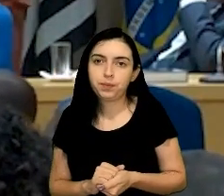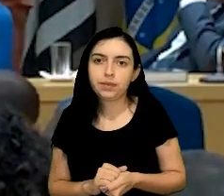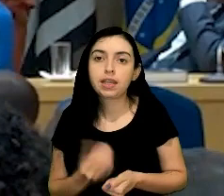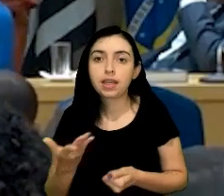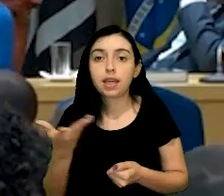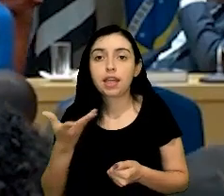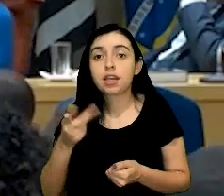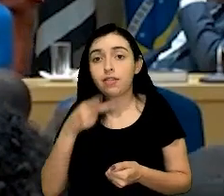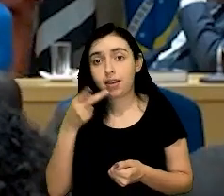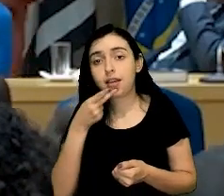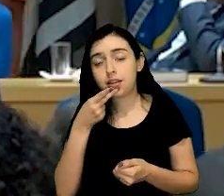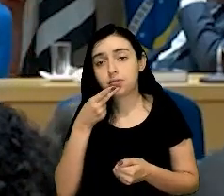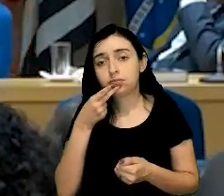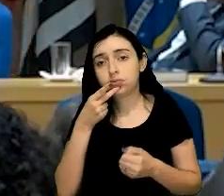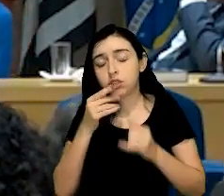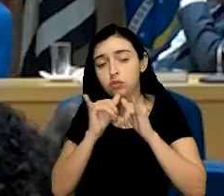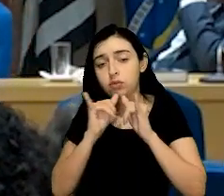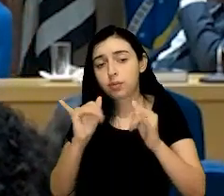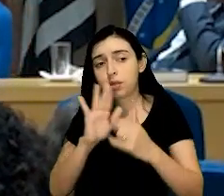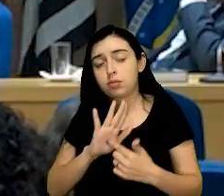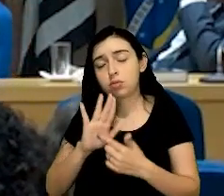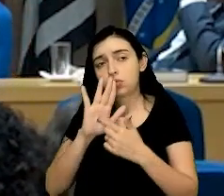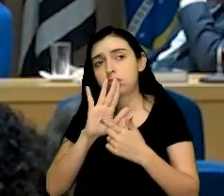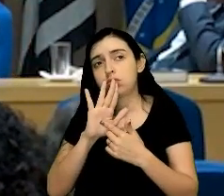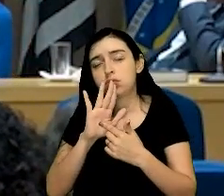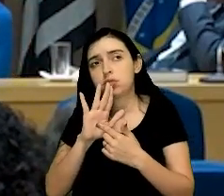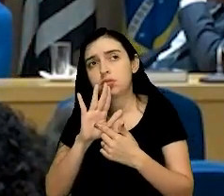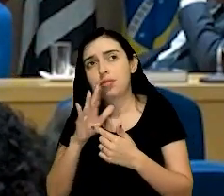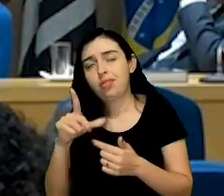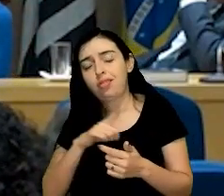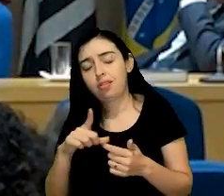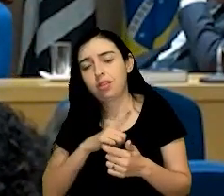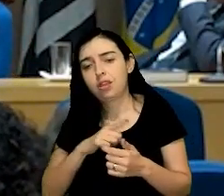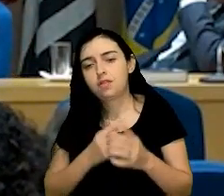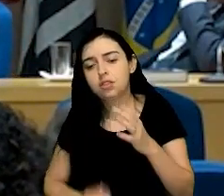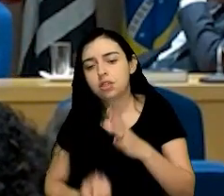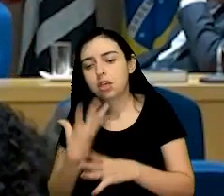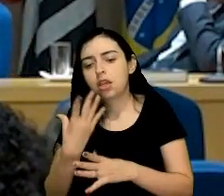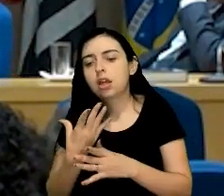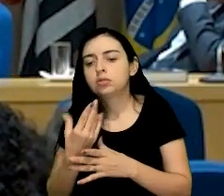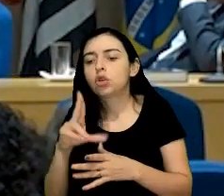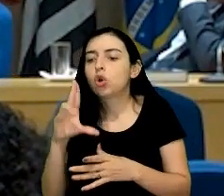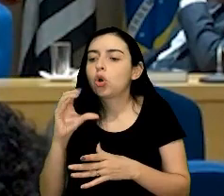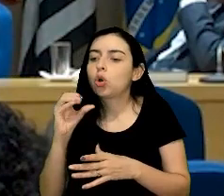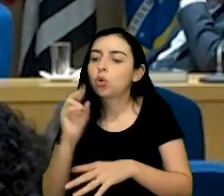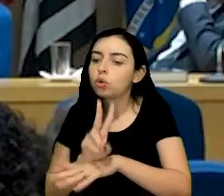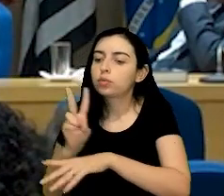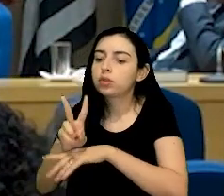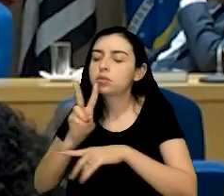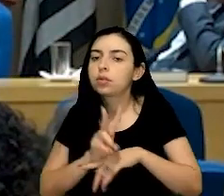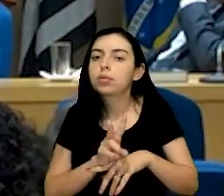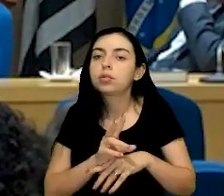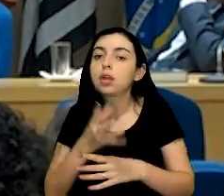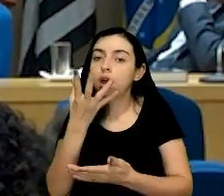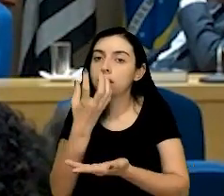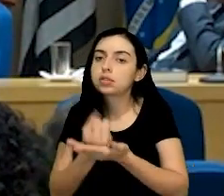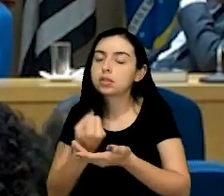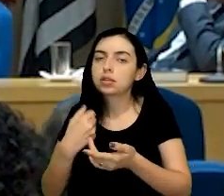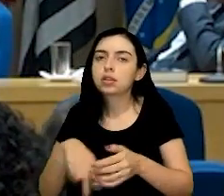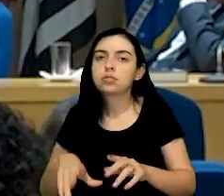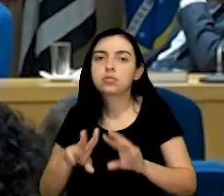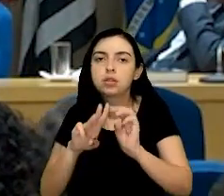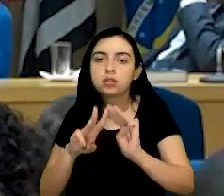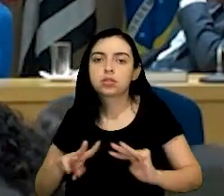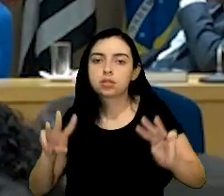as publicações que nós tivemos produzido no Observatório, todas elas estão para download também no site do NEP. Primeiro,